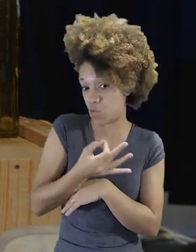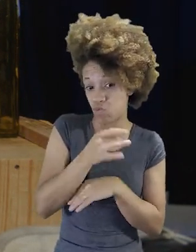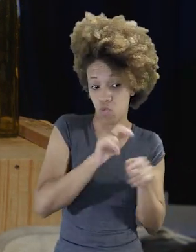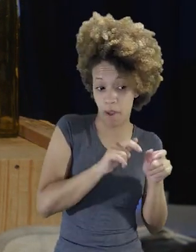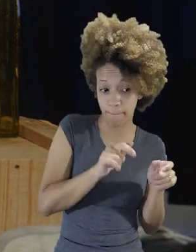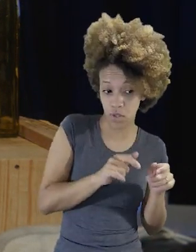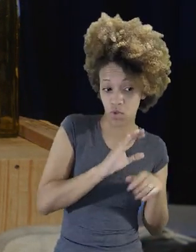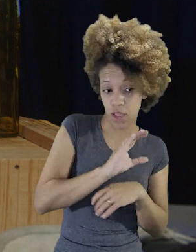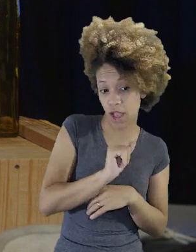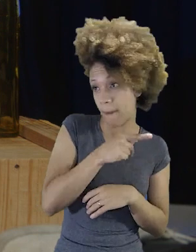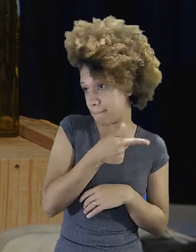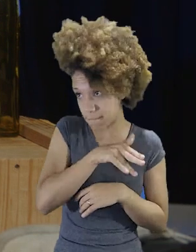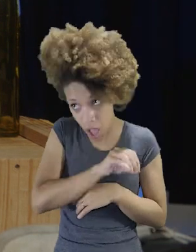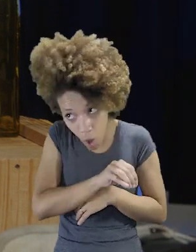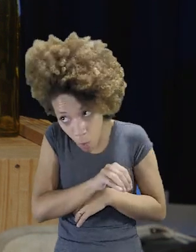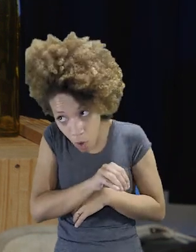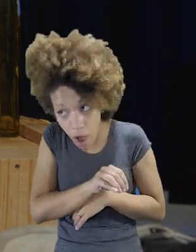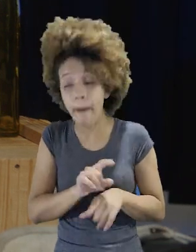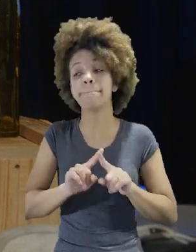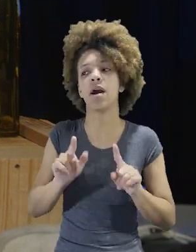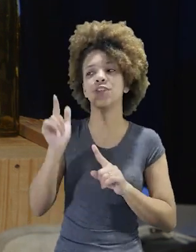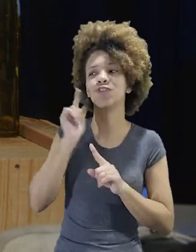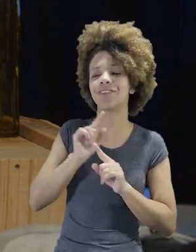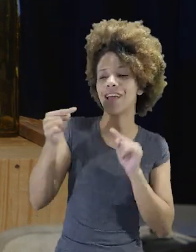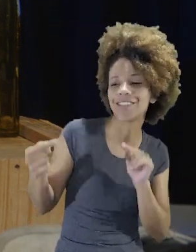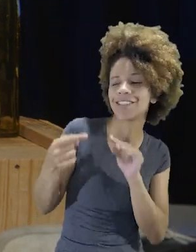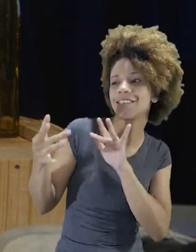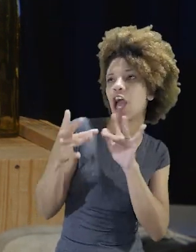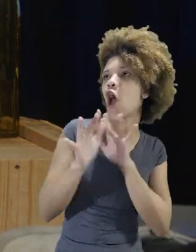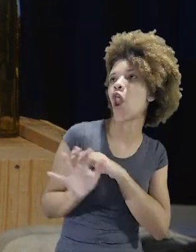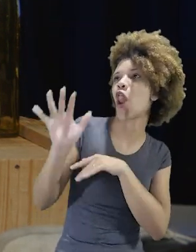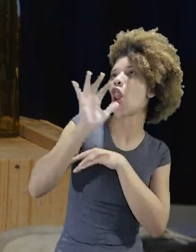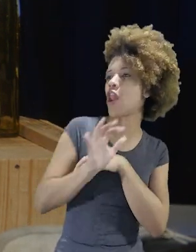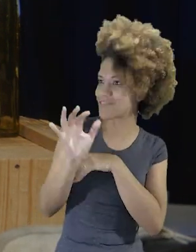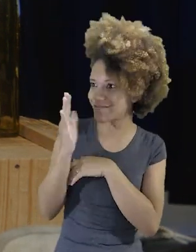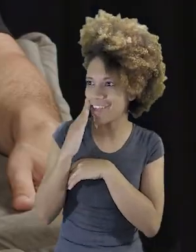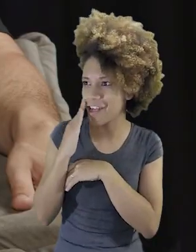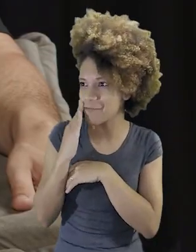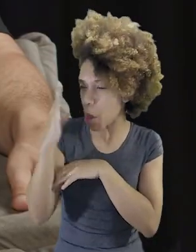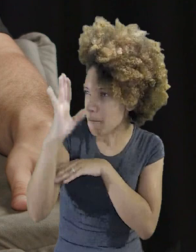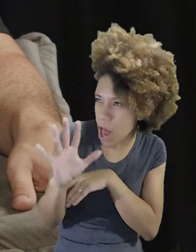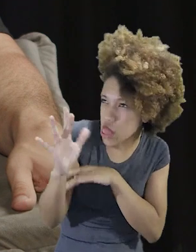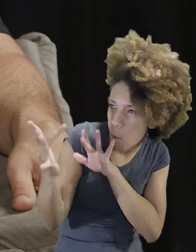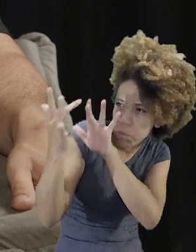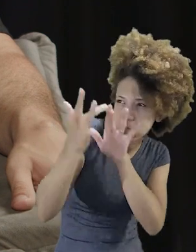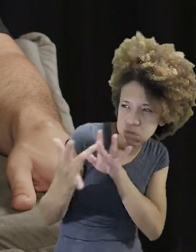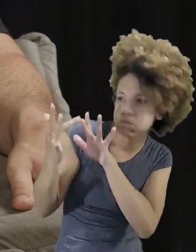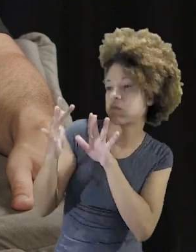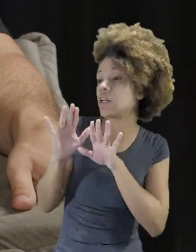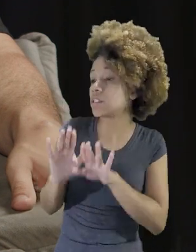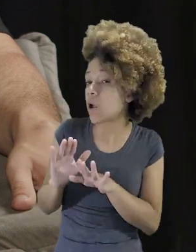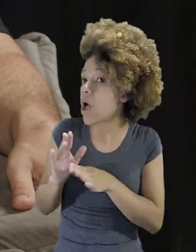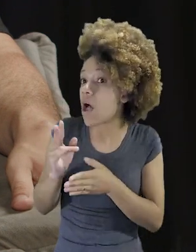se conectar com o Brasil inteiro tá ligado Então se for um negócio muito especial tá ligado e como é que fica essa coisa do